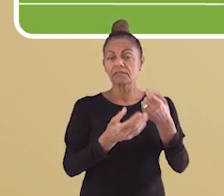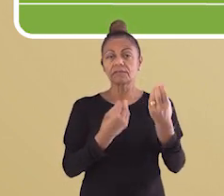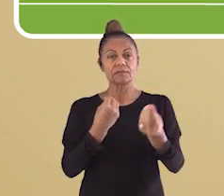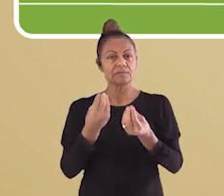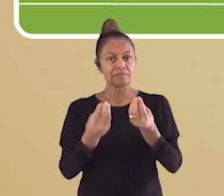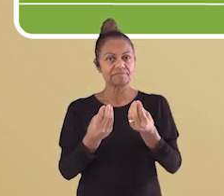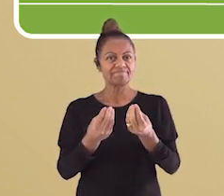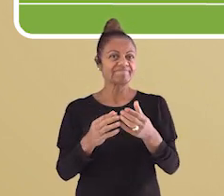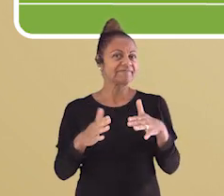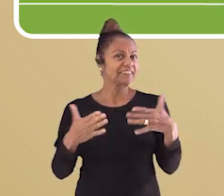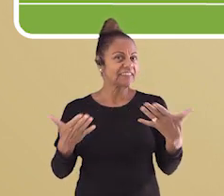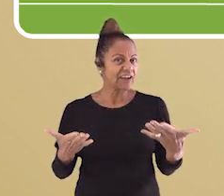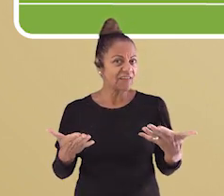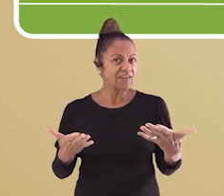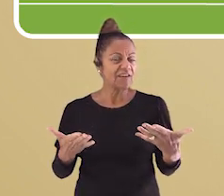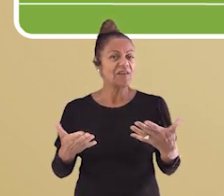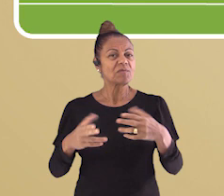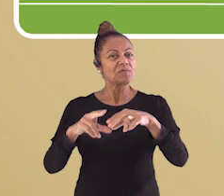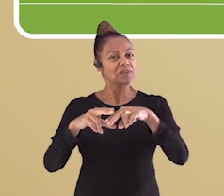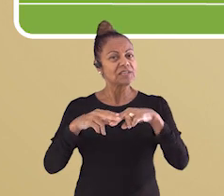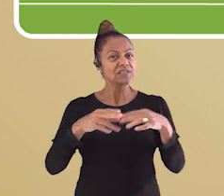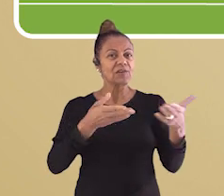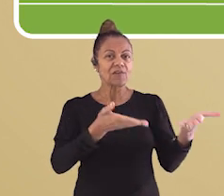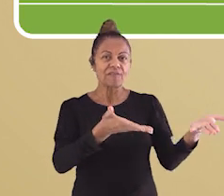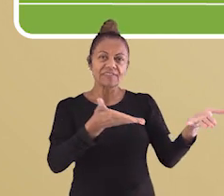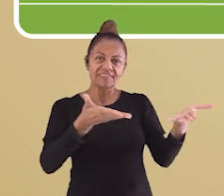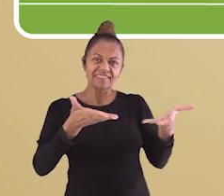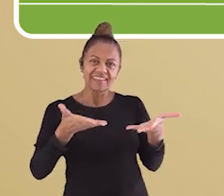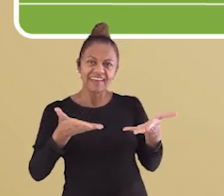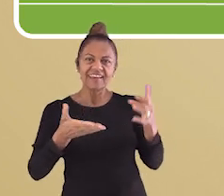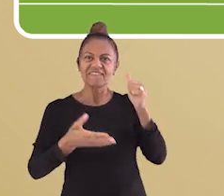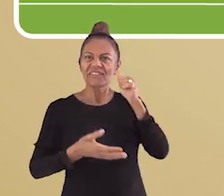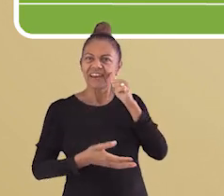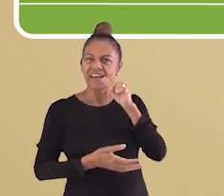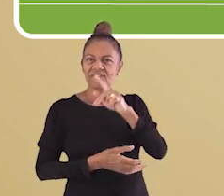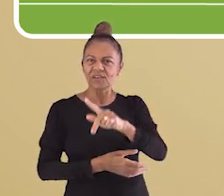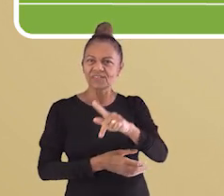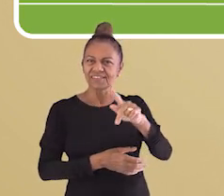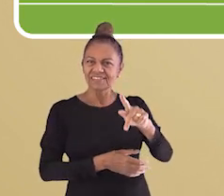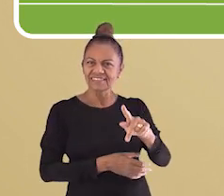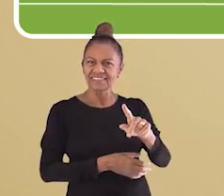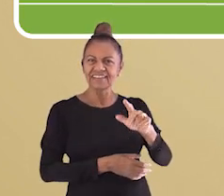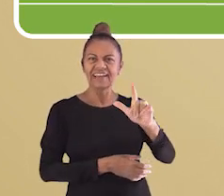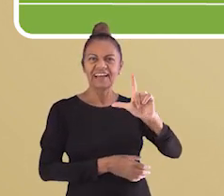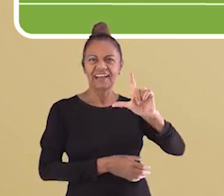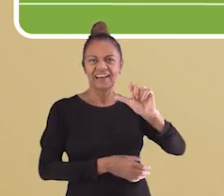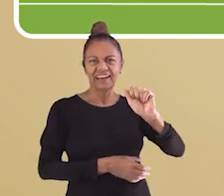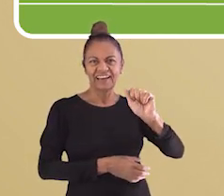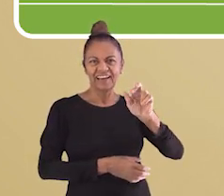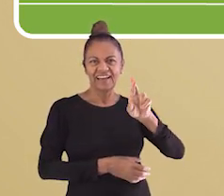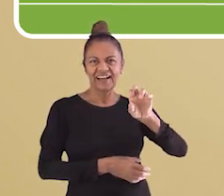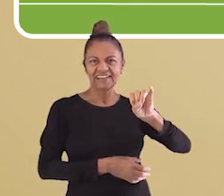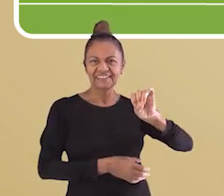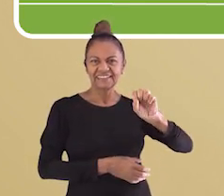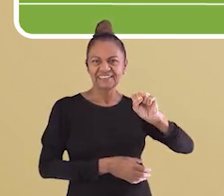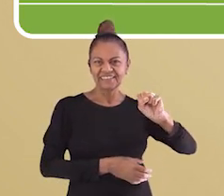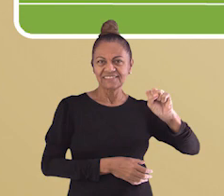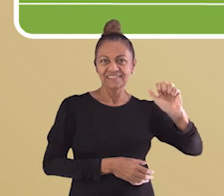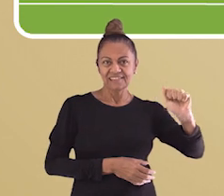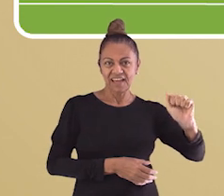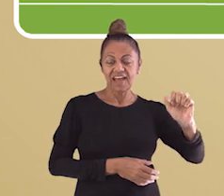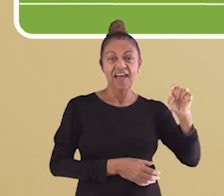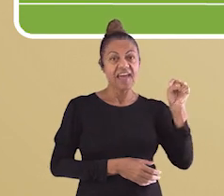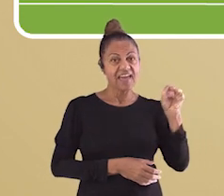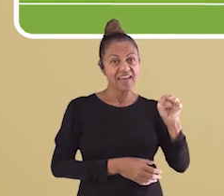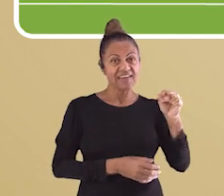gastos? E pensando nisso, a professora Larissa está aqui com a gente hoje, tá? Porque a gente vai falar sobre um prato que foi